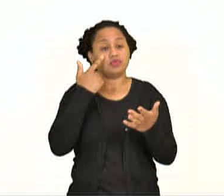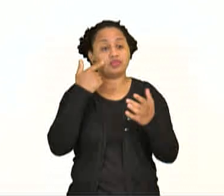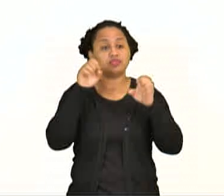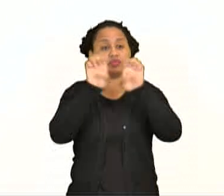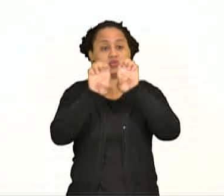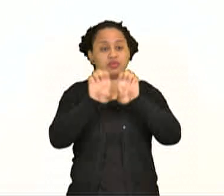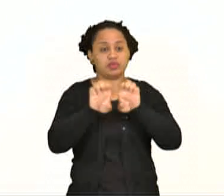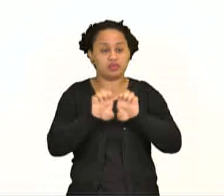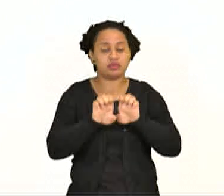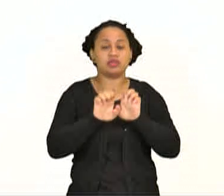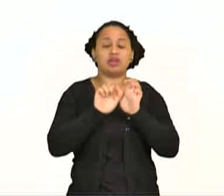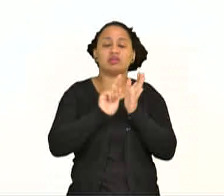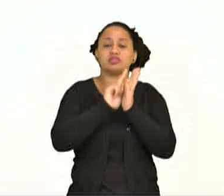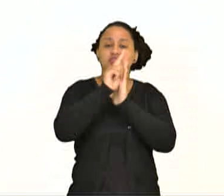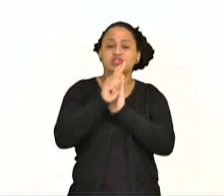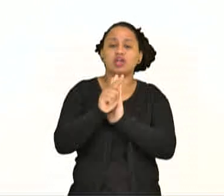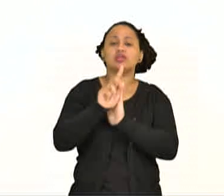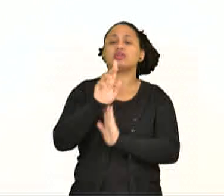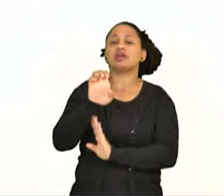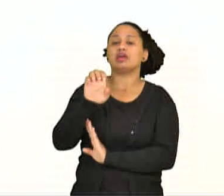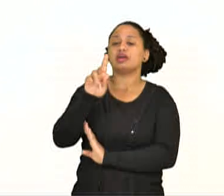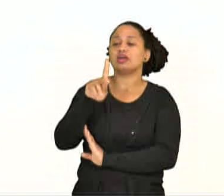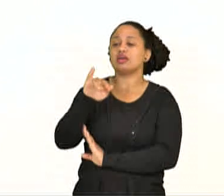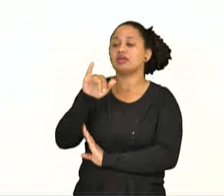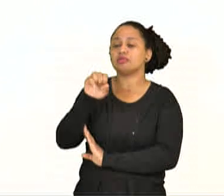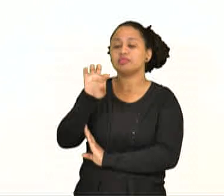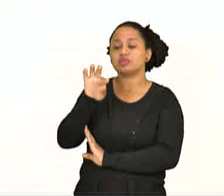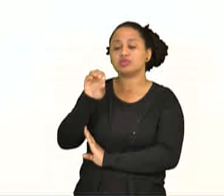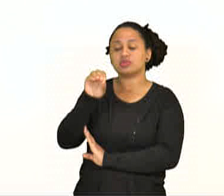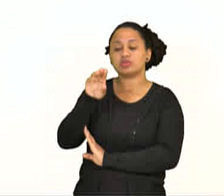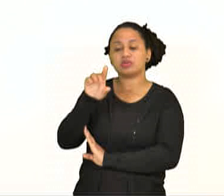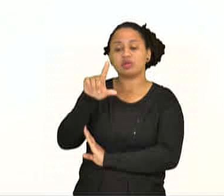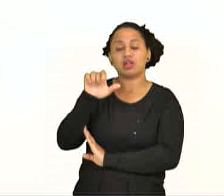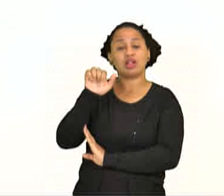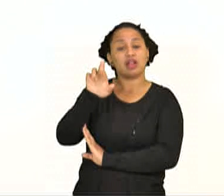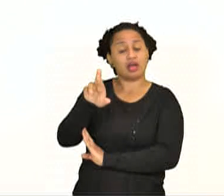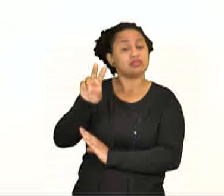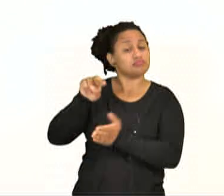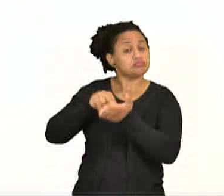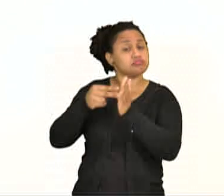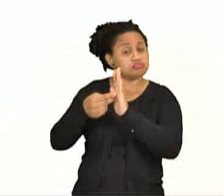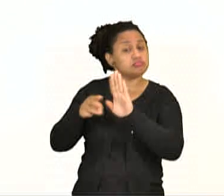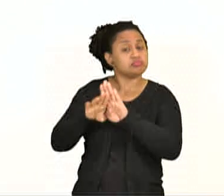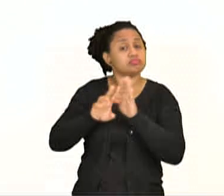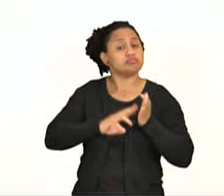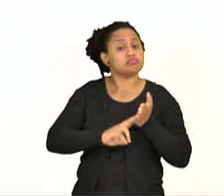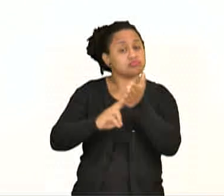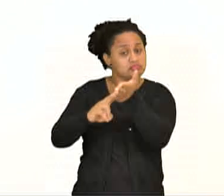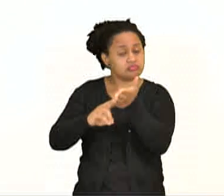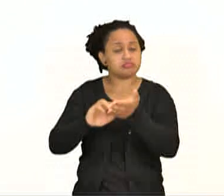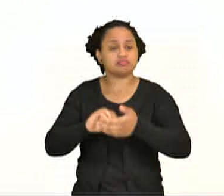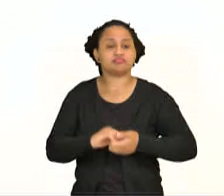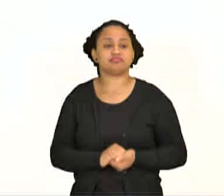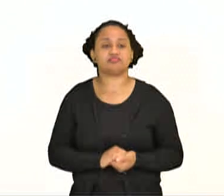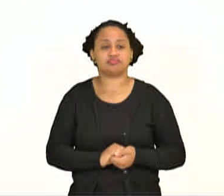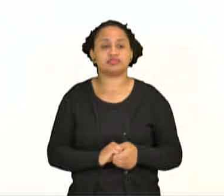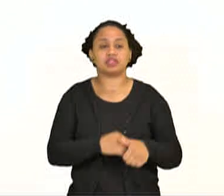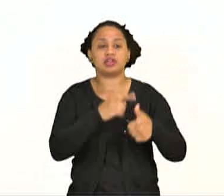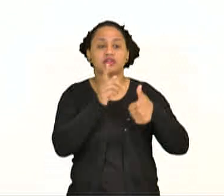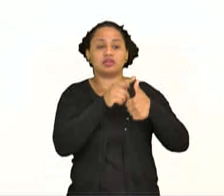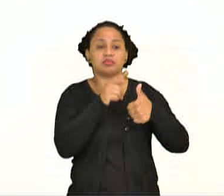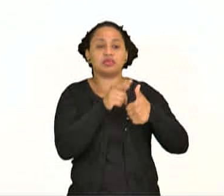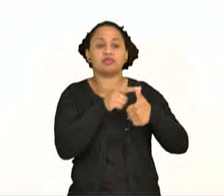gênero epistolar. Epistolar significa carta, vem de epístola, tá? Primeira coisa que eu coloco na